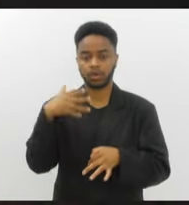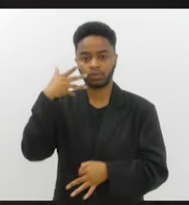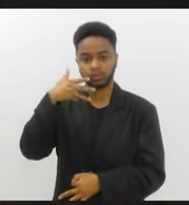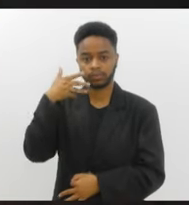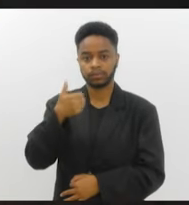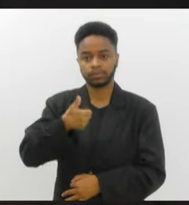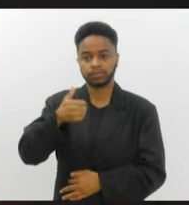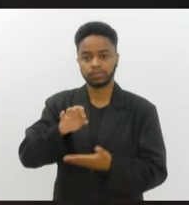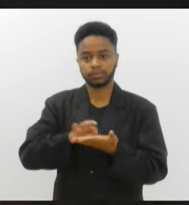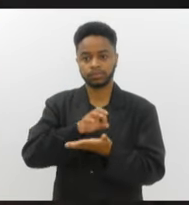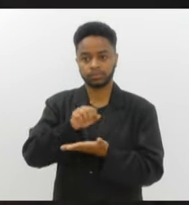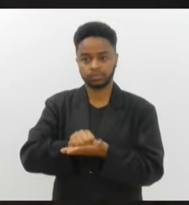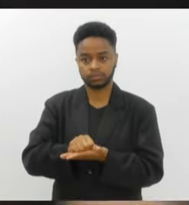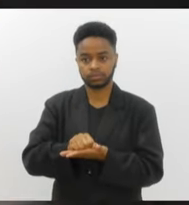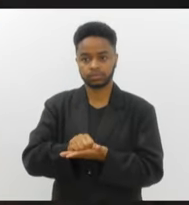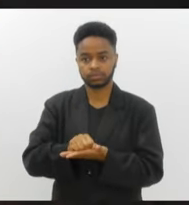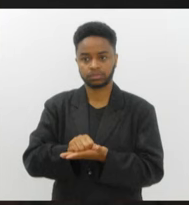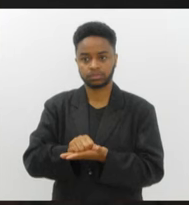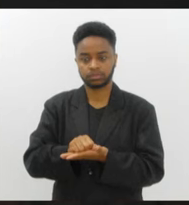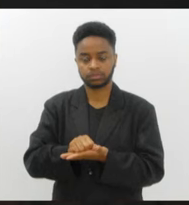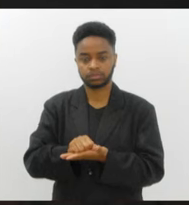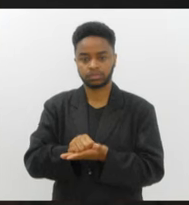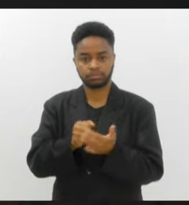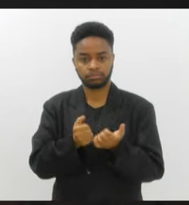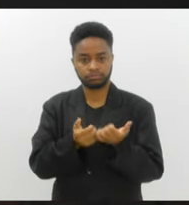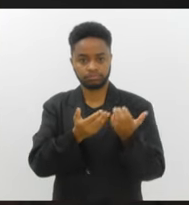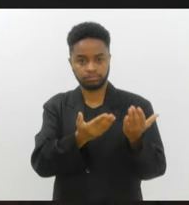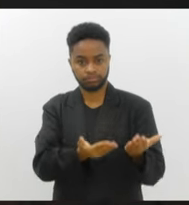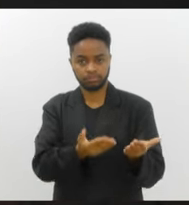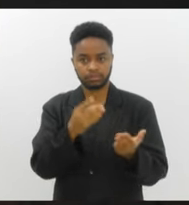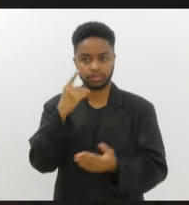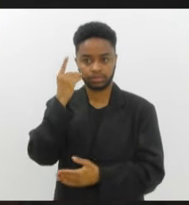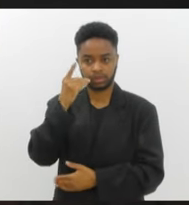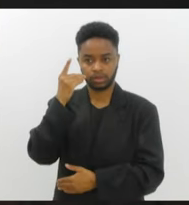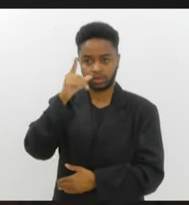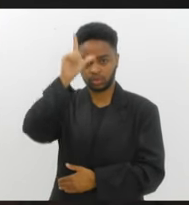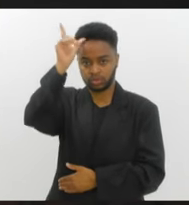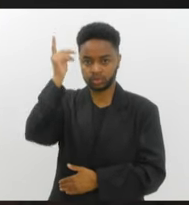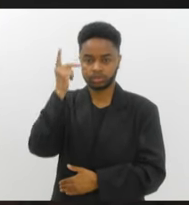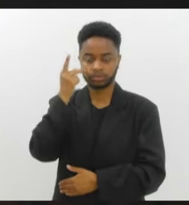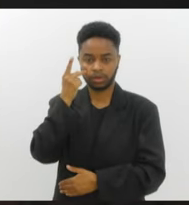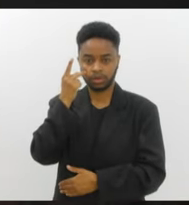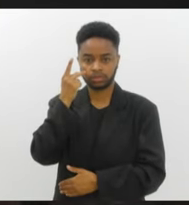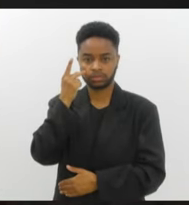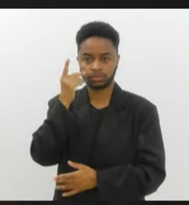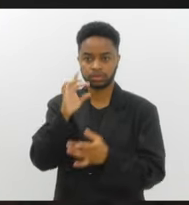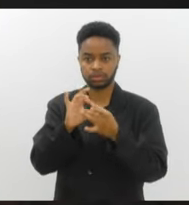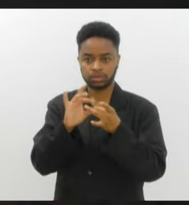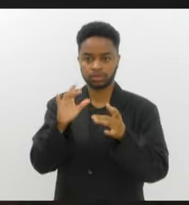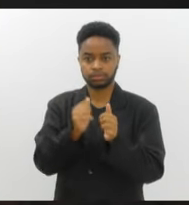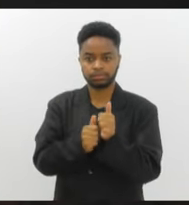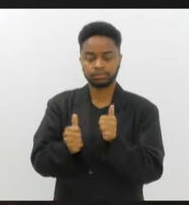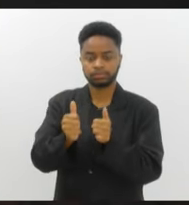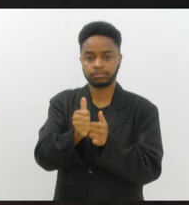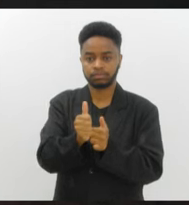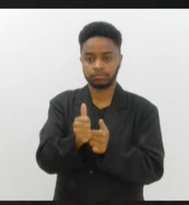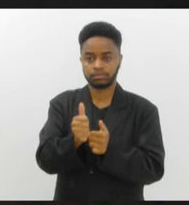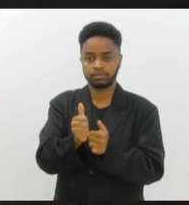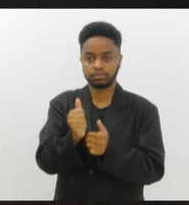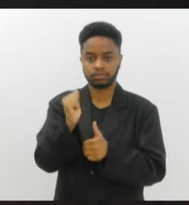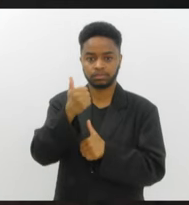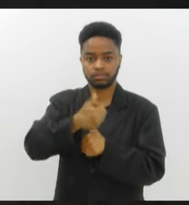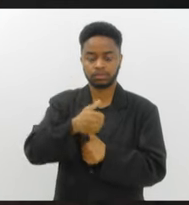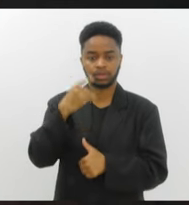primeiro orador, concedido gentilmente pelo deputado Luiz Paulo. colocando o primeiro orador, o